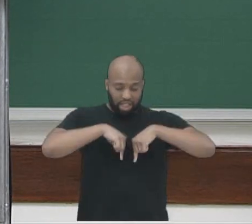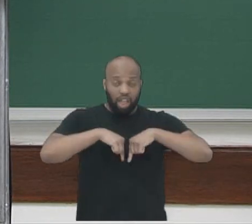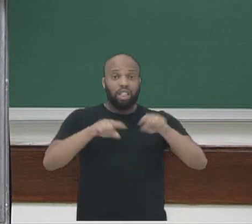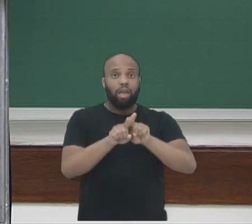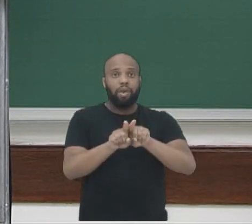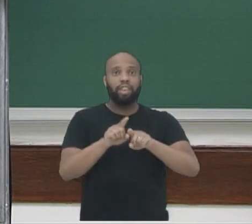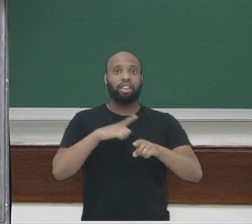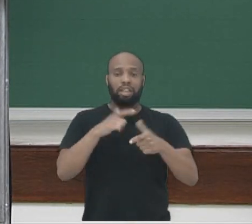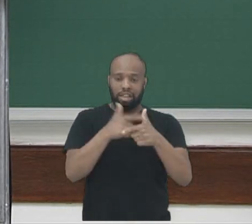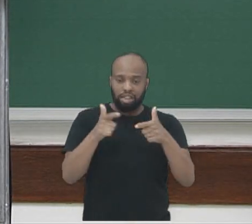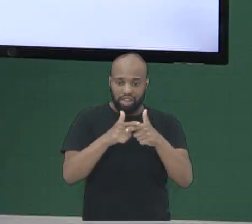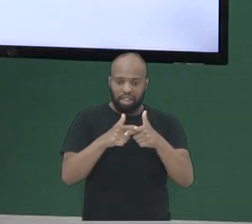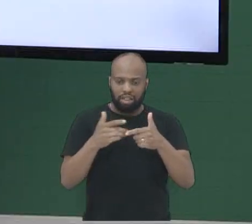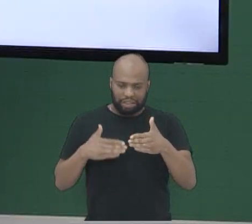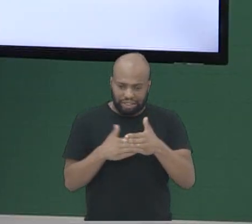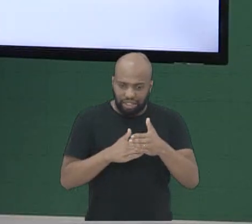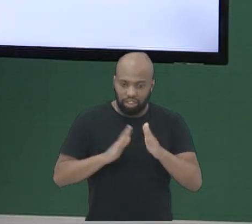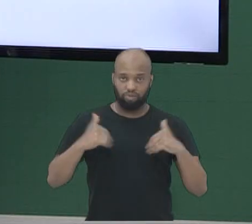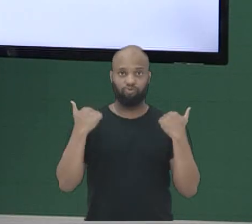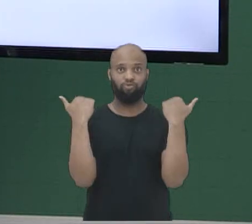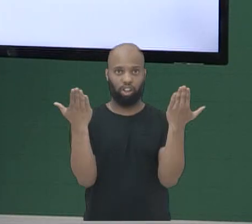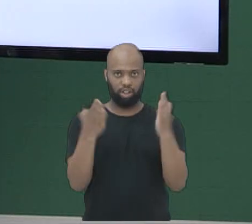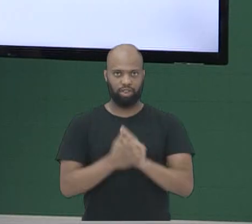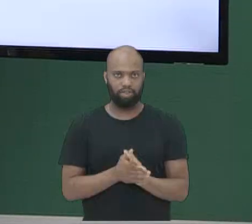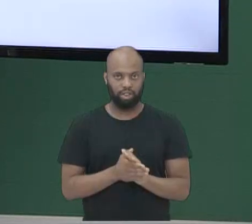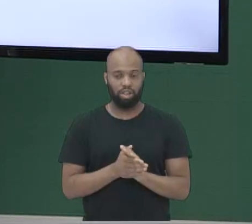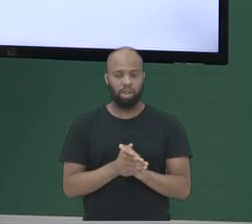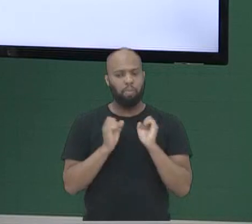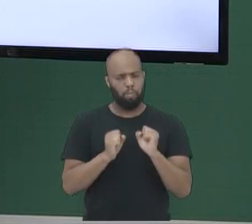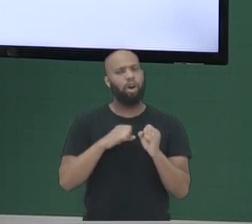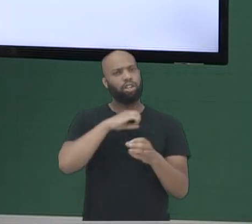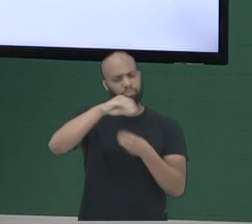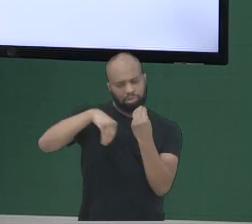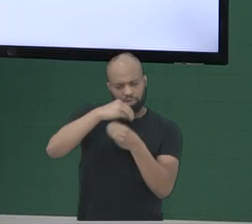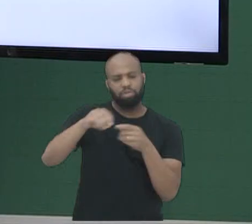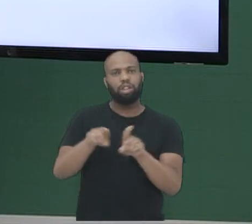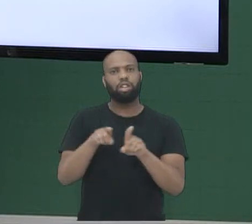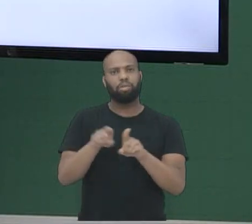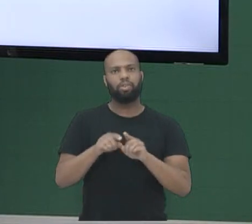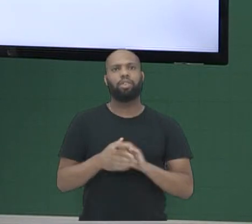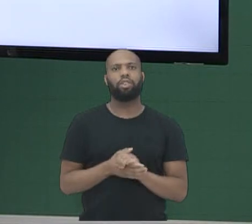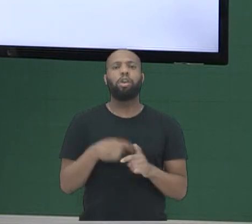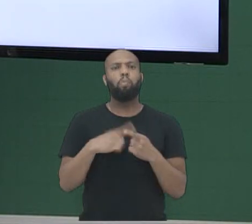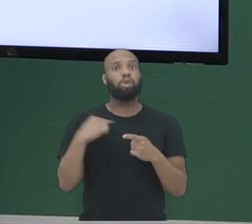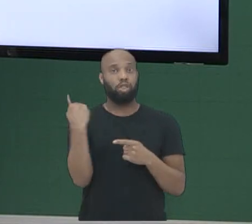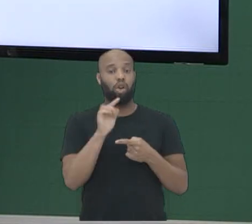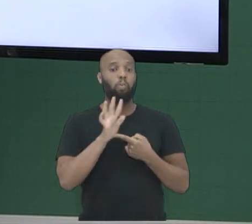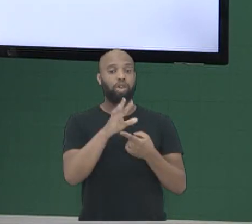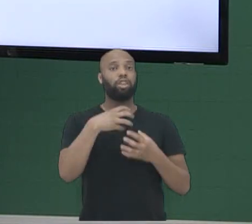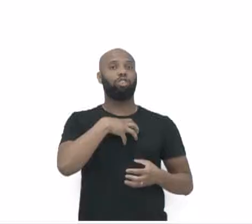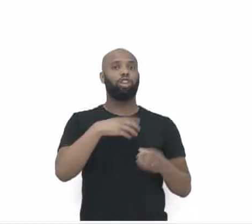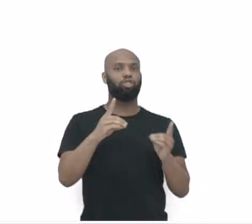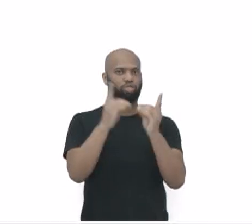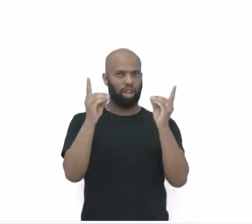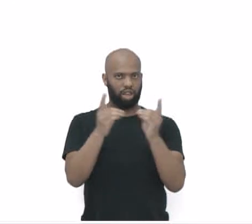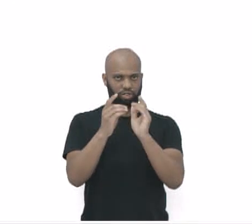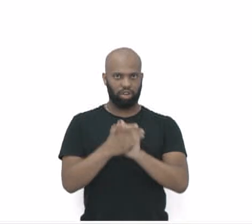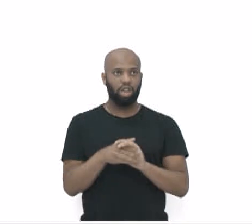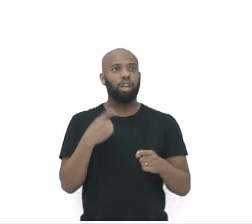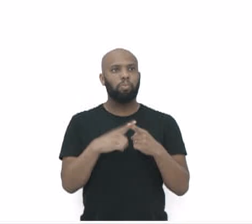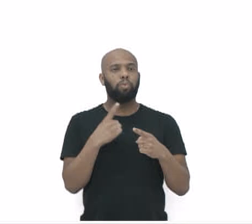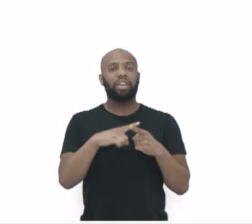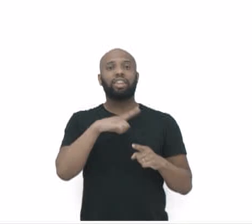pensar. O problema começa, a complicação. Então, os conflitos são o quê? São os obstáculos que os personagens precisam